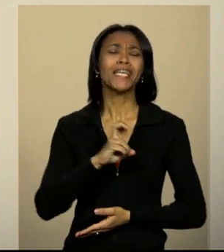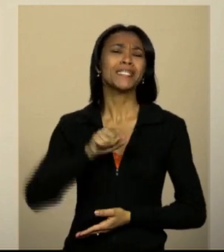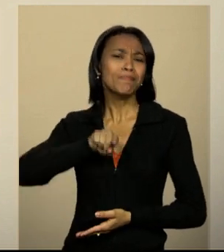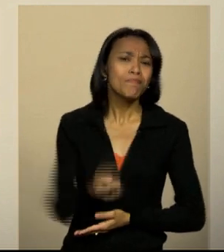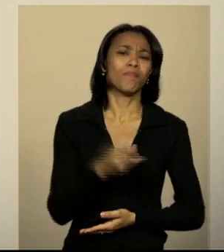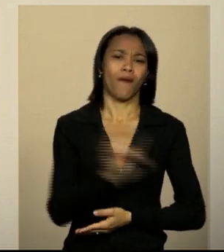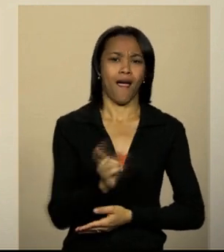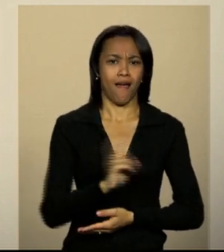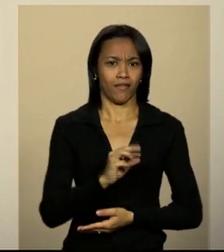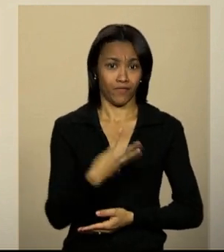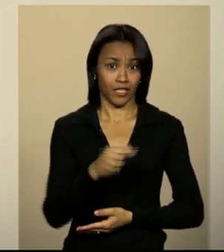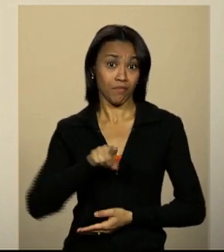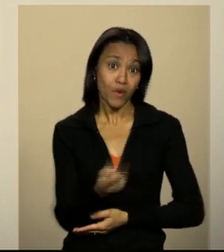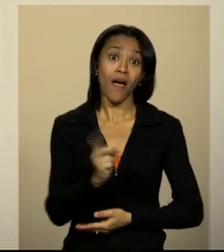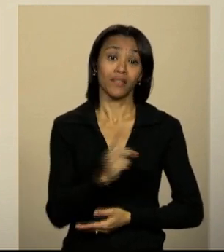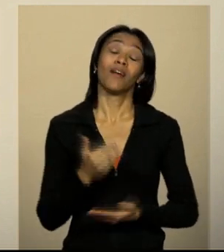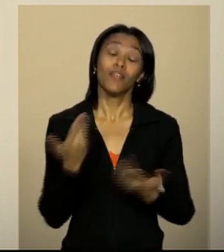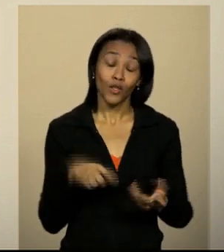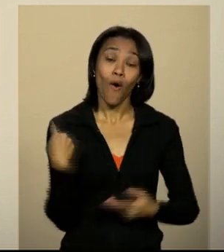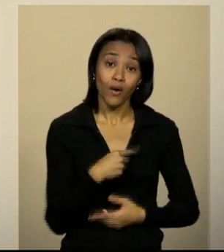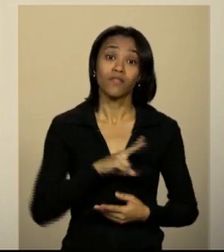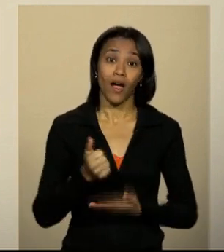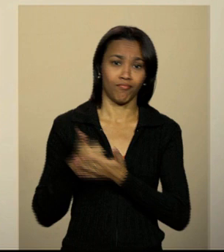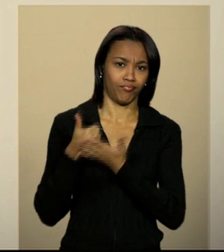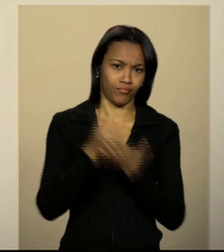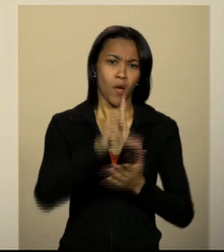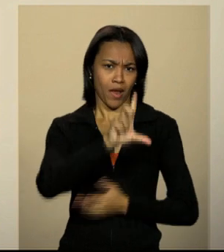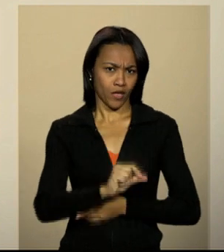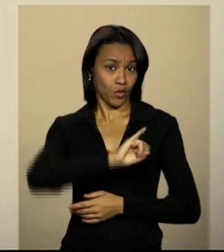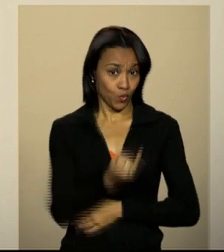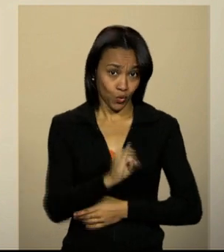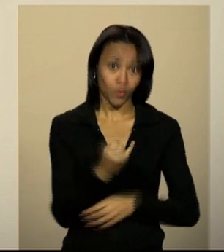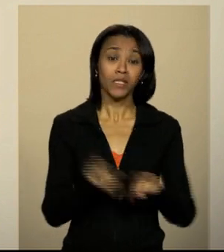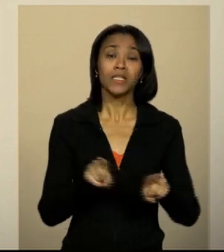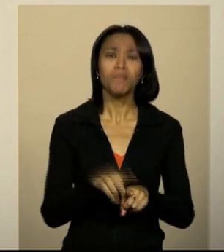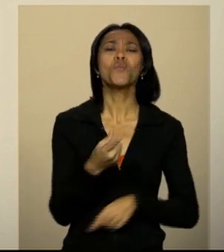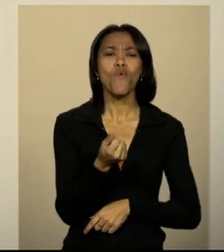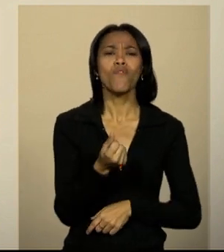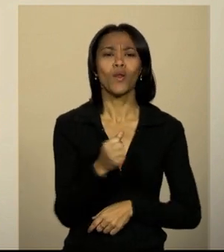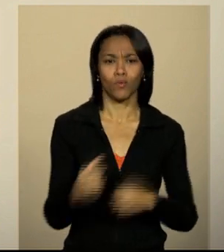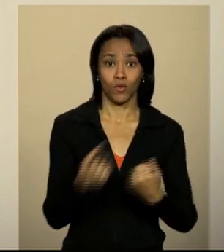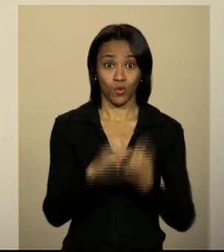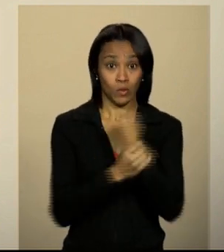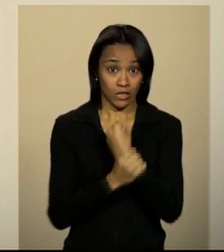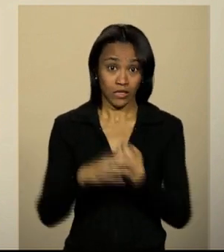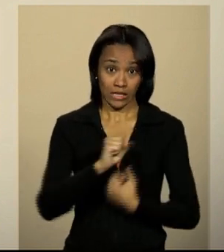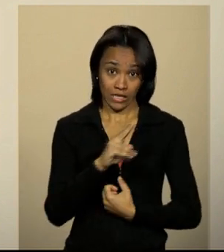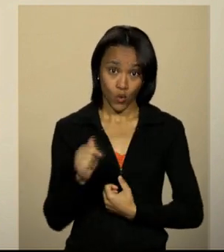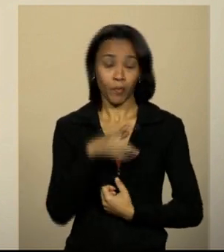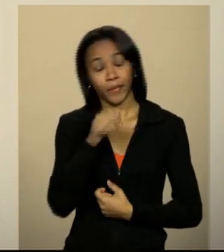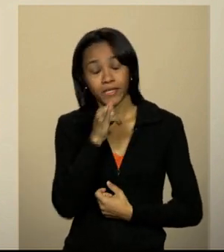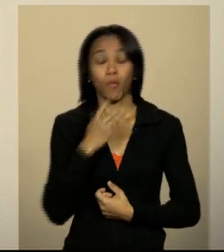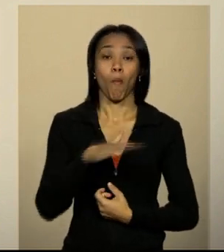nesta segunda faixa nós ainda entramos com o dinheiro para reduzir o juros e o valor do seguro usado nos